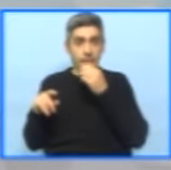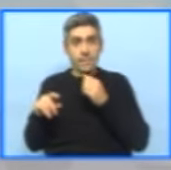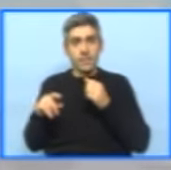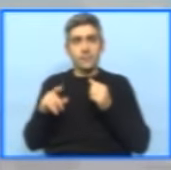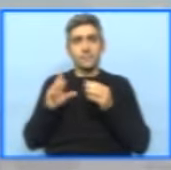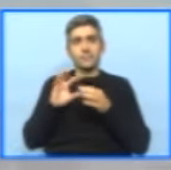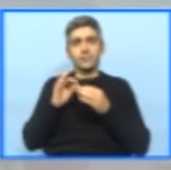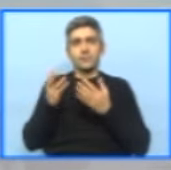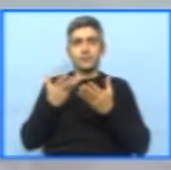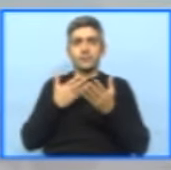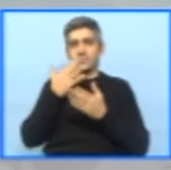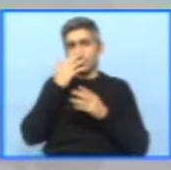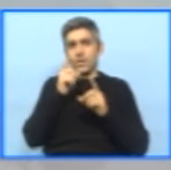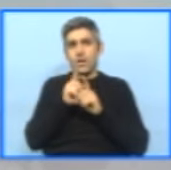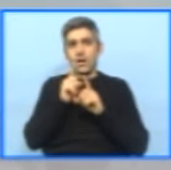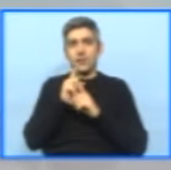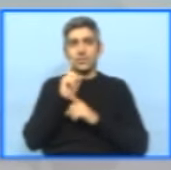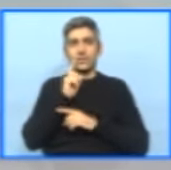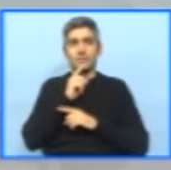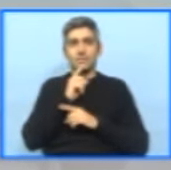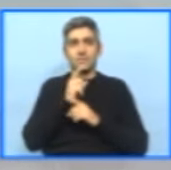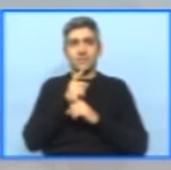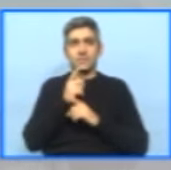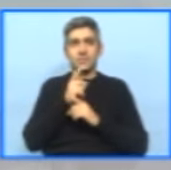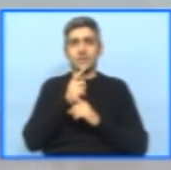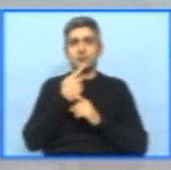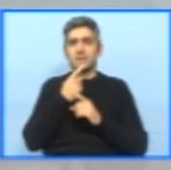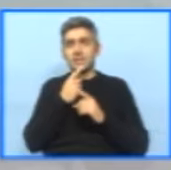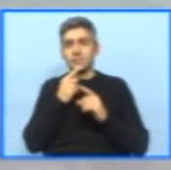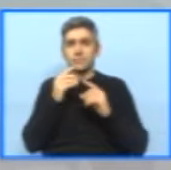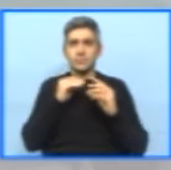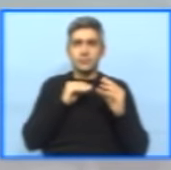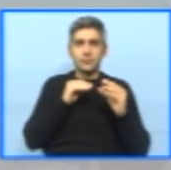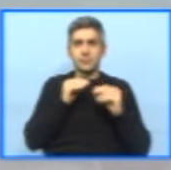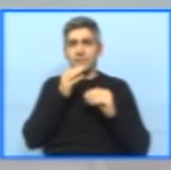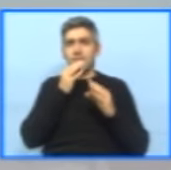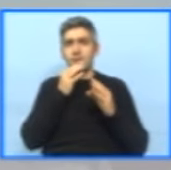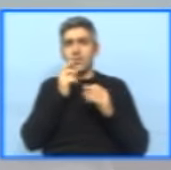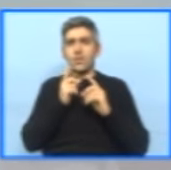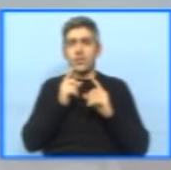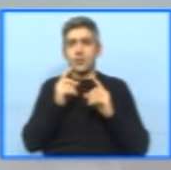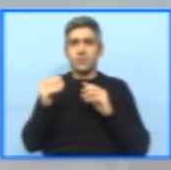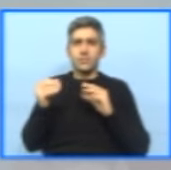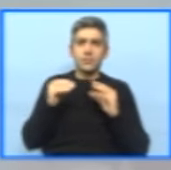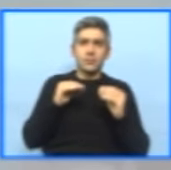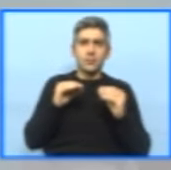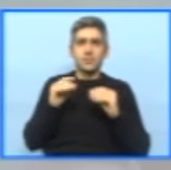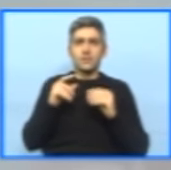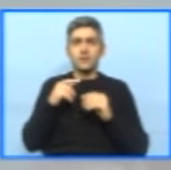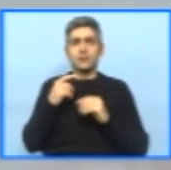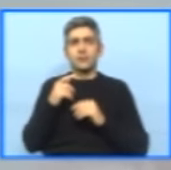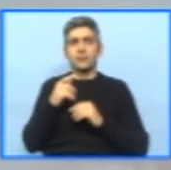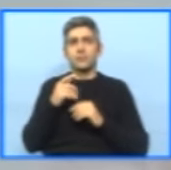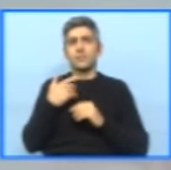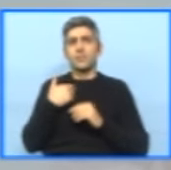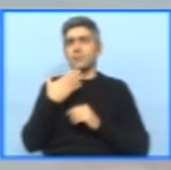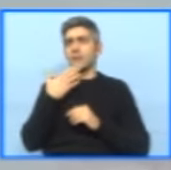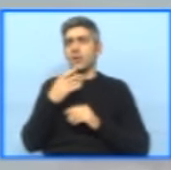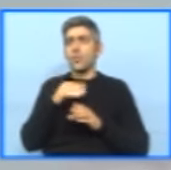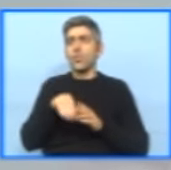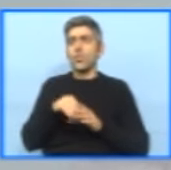de um diálogo de surdos, não é? De início, até se perceber que água é que se estava a falar. E pedir-lhe que nos contextualizasse